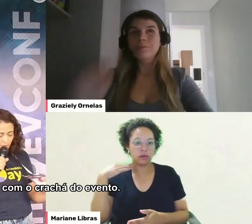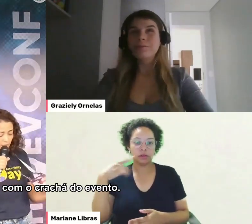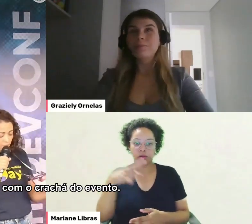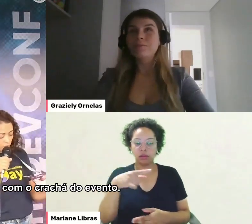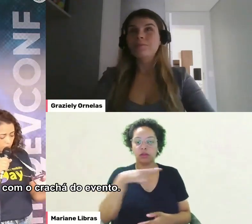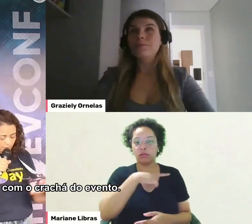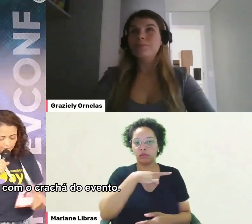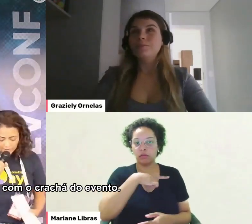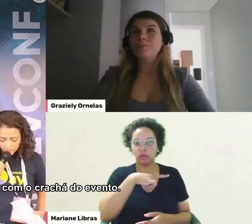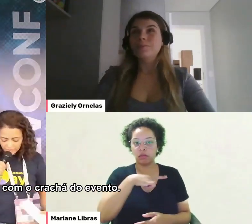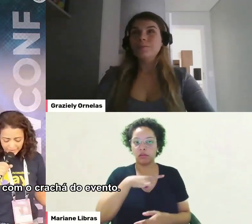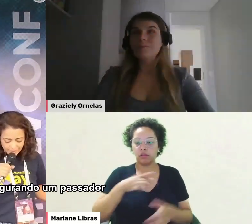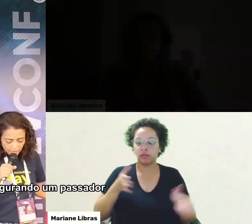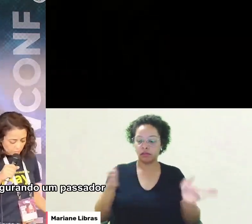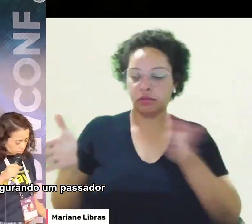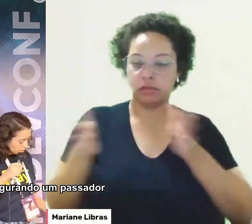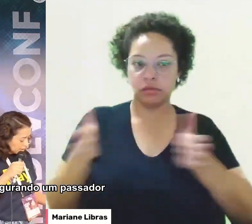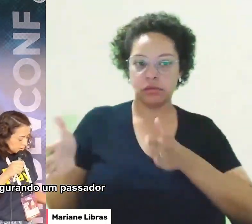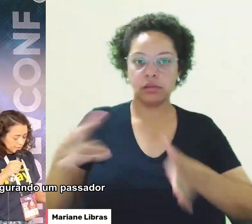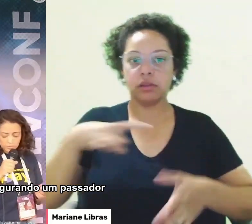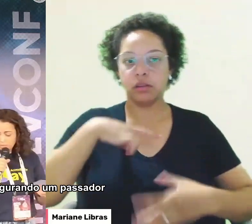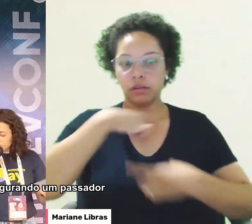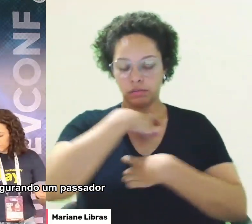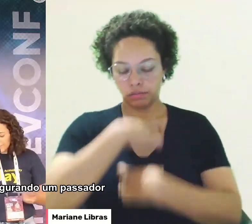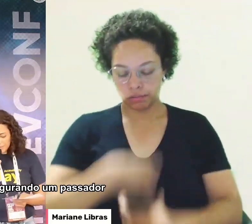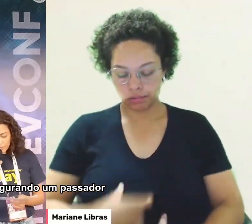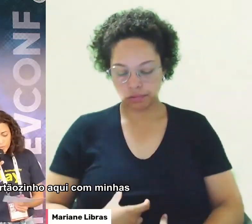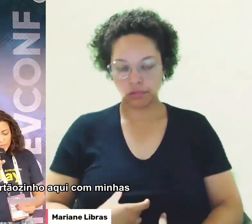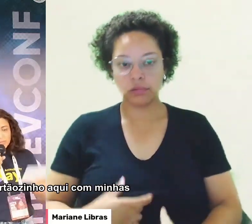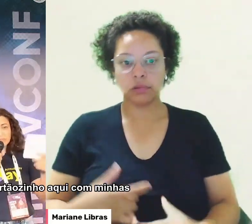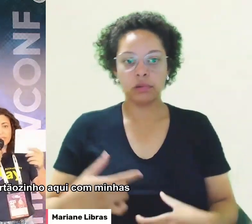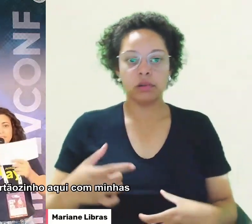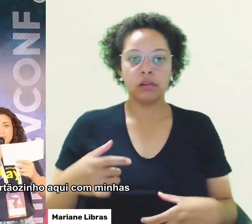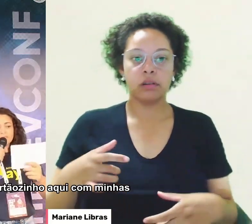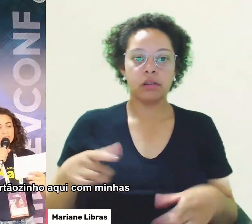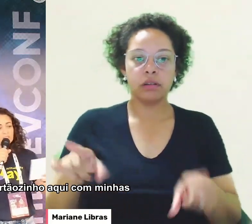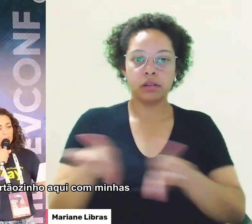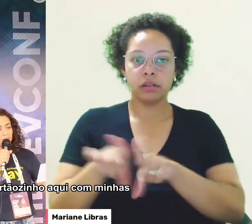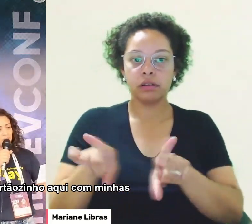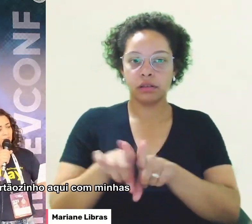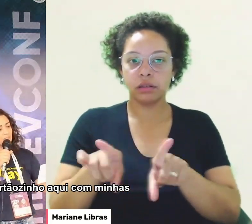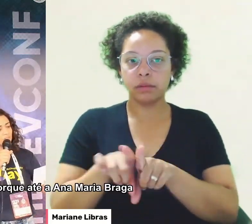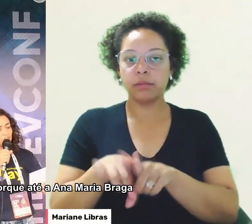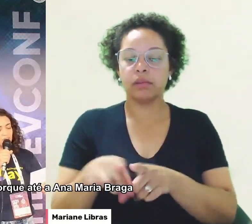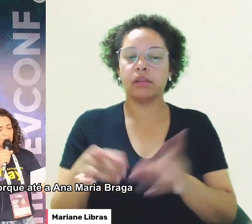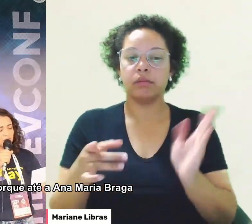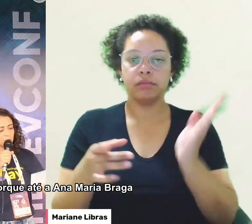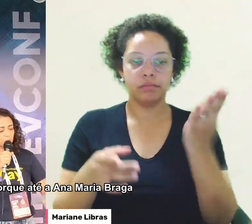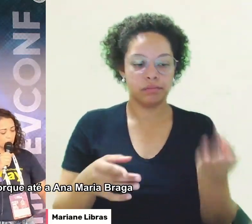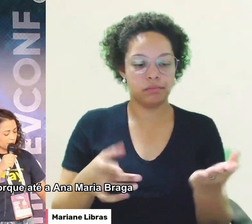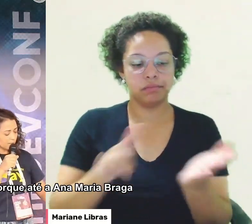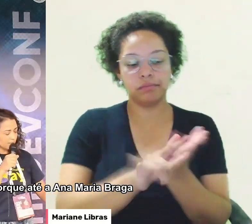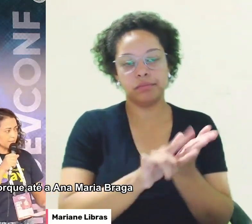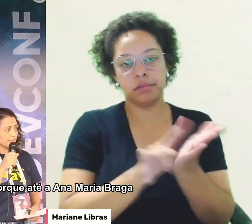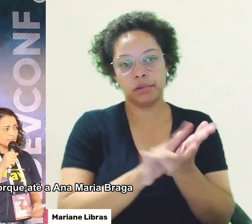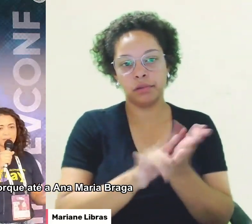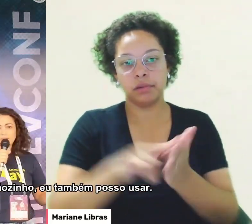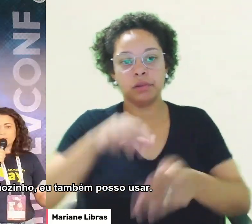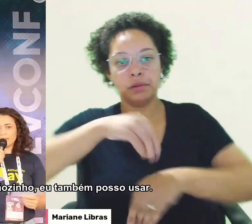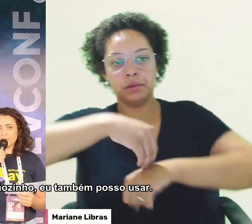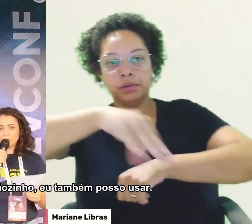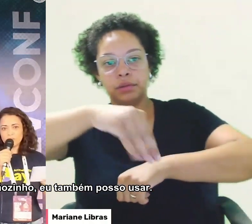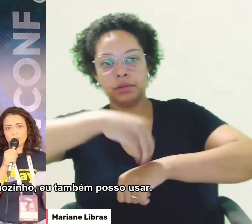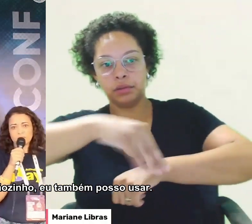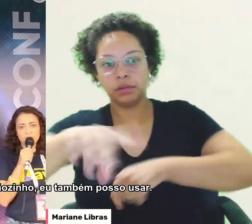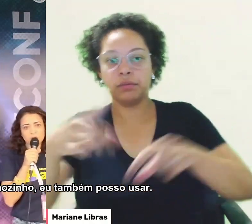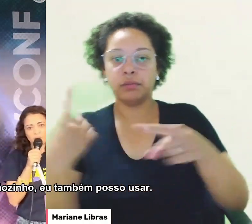acessibilidade. Estou com um crachá do evento, segurando um passador e um cartãozinho aqui com minhas dicas, porque até a Ana Maria